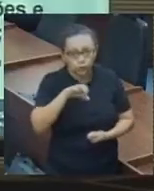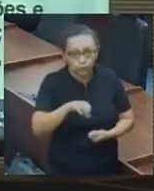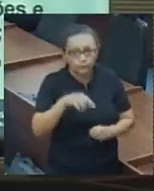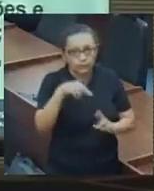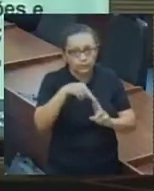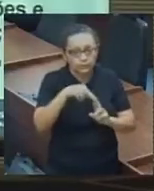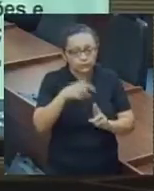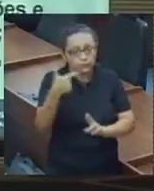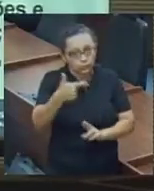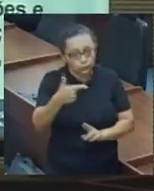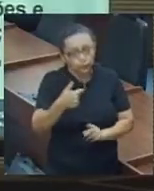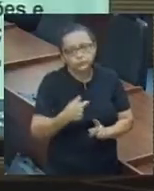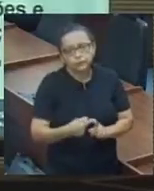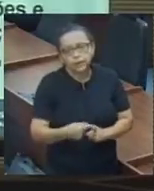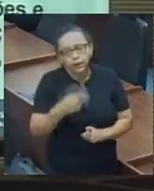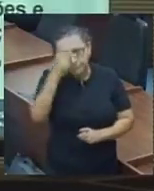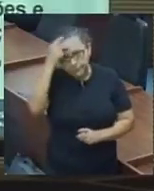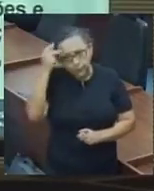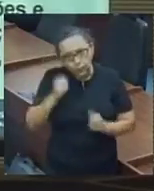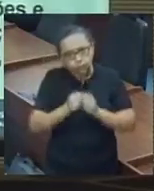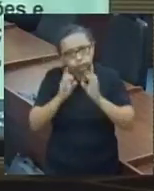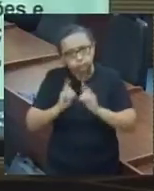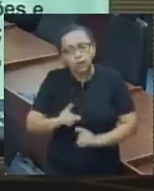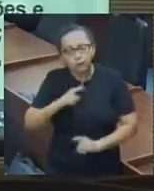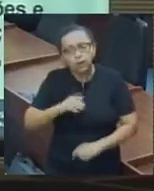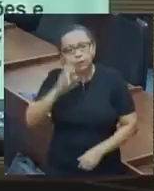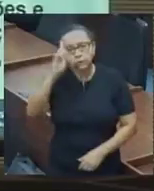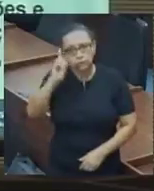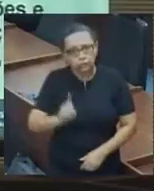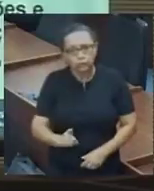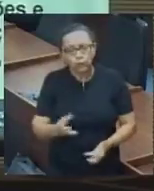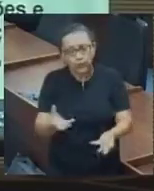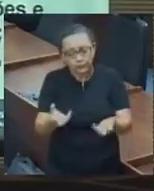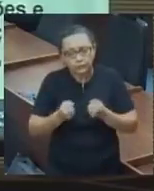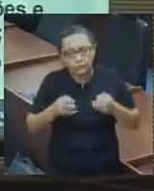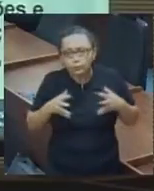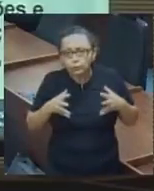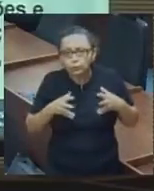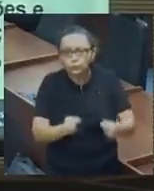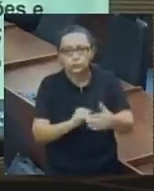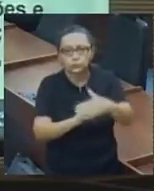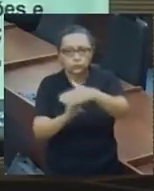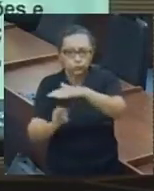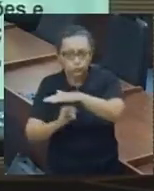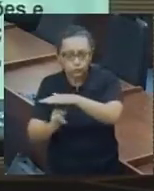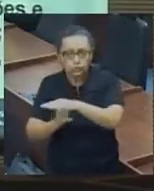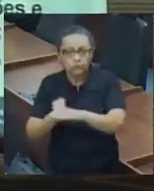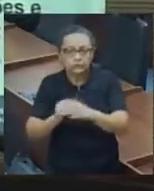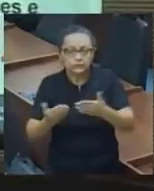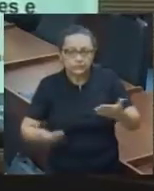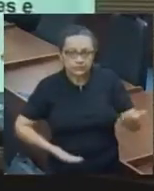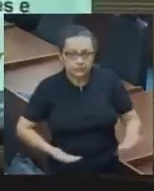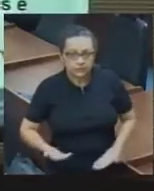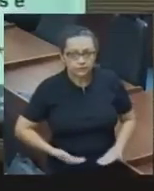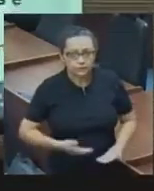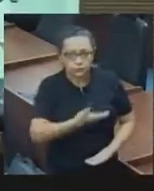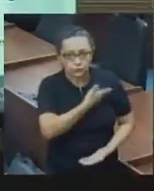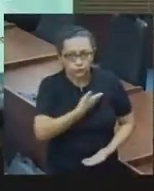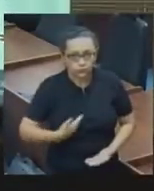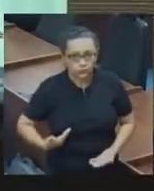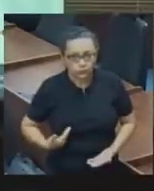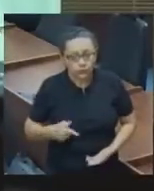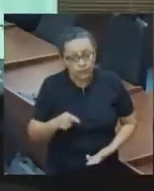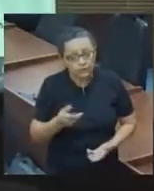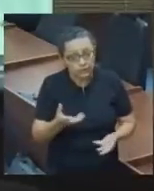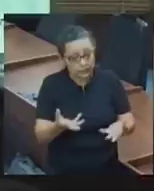pessoa com deficiência têm direito a atendimento em todas as instituições e serviços de atendimento ao público e esse atendimento deve ser